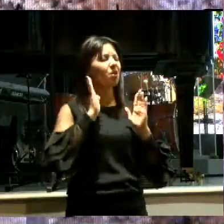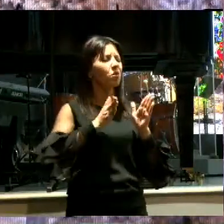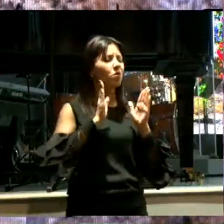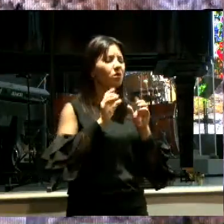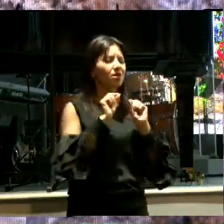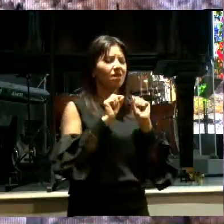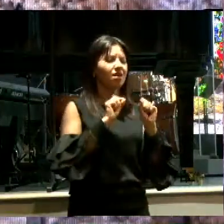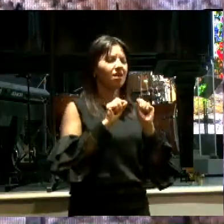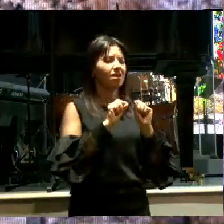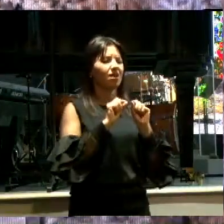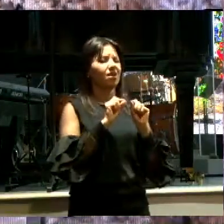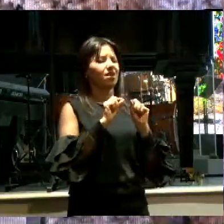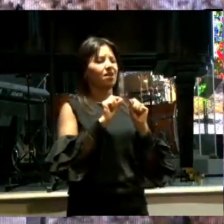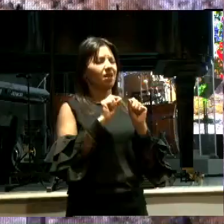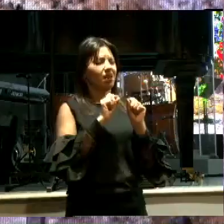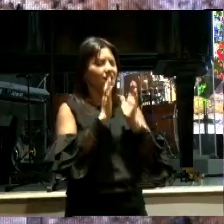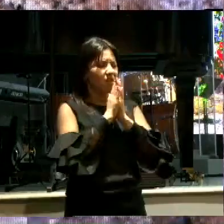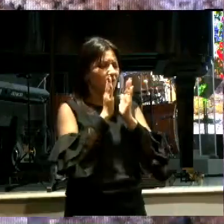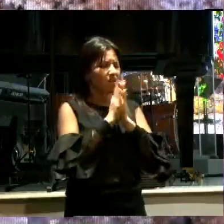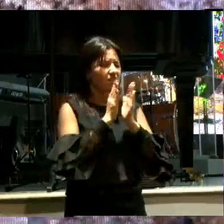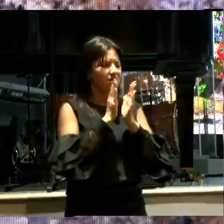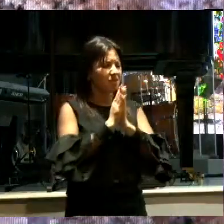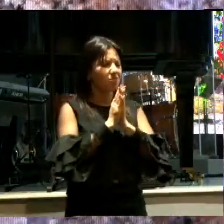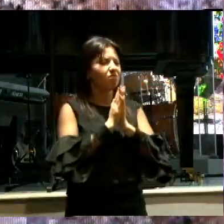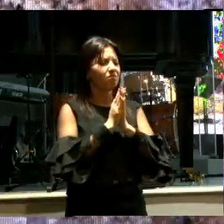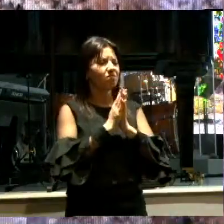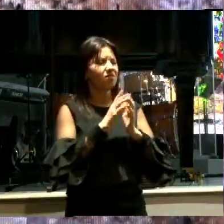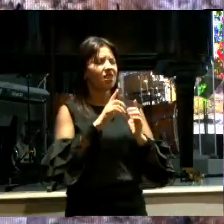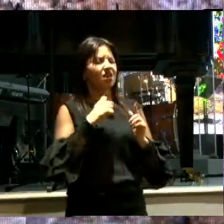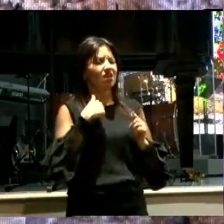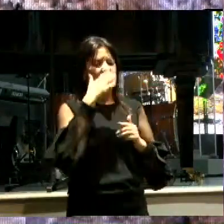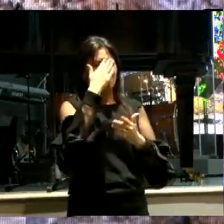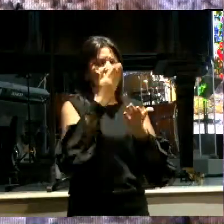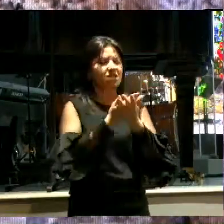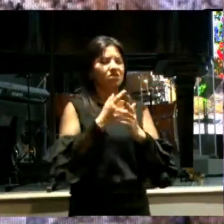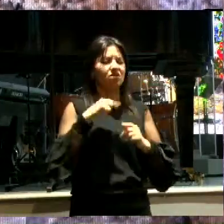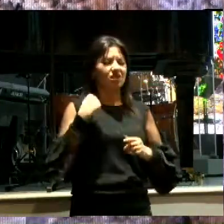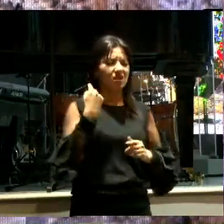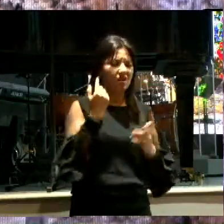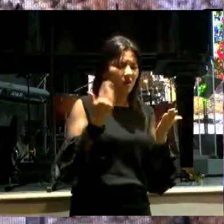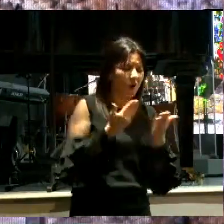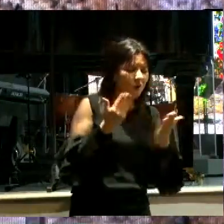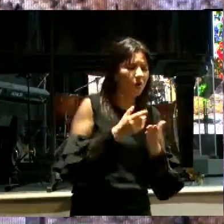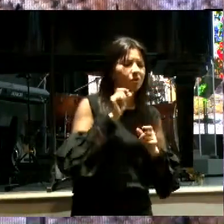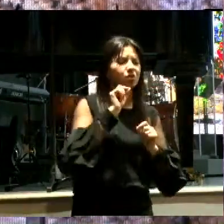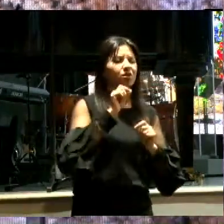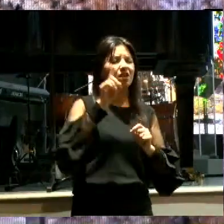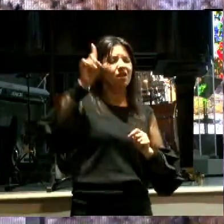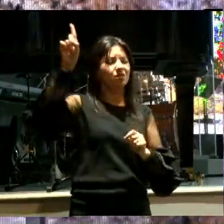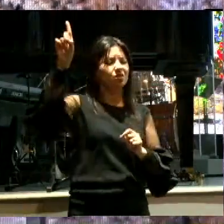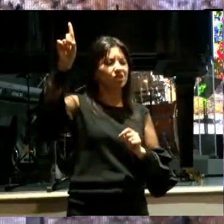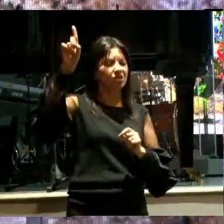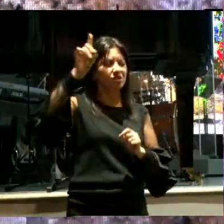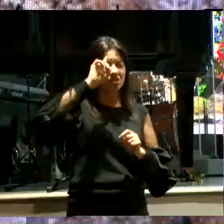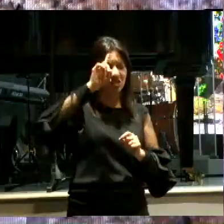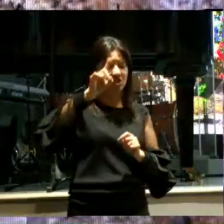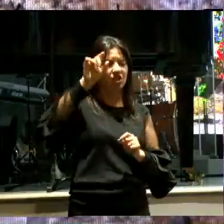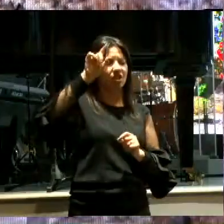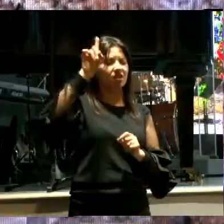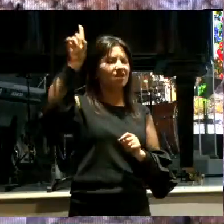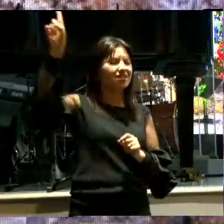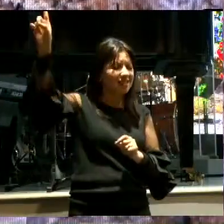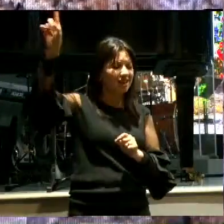escolheu para resgatar mulheres de cativeiro. Hoje é o dia que o Senhor escolheu para